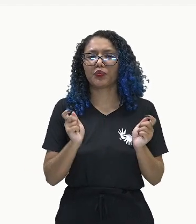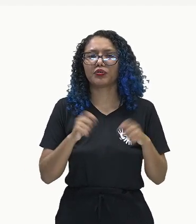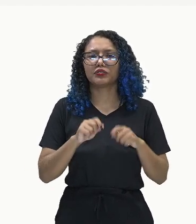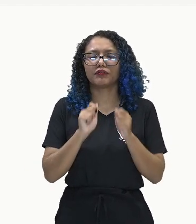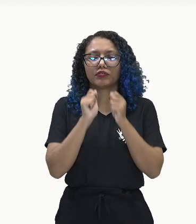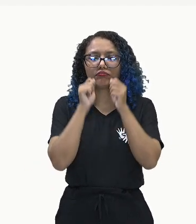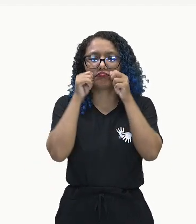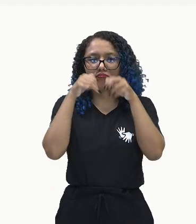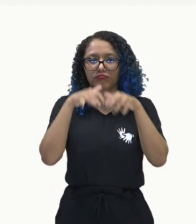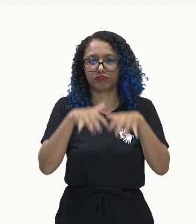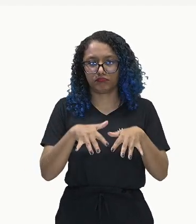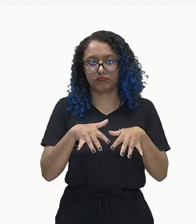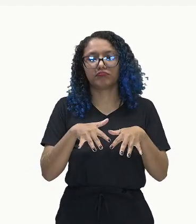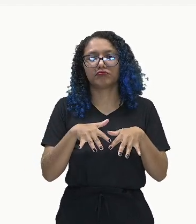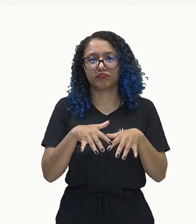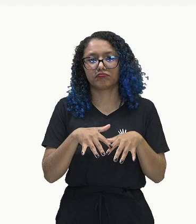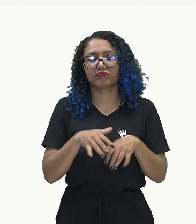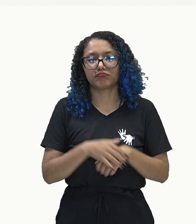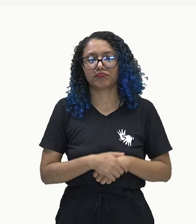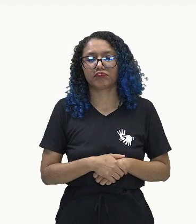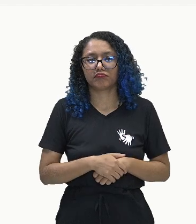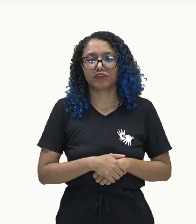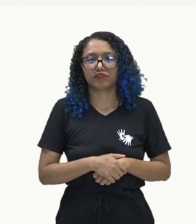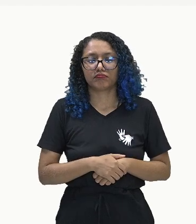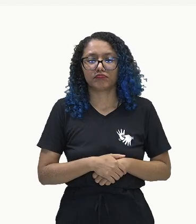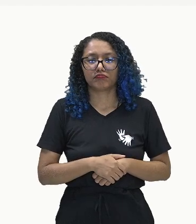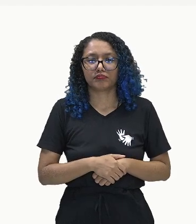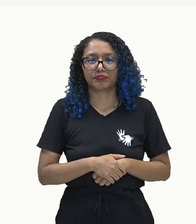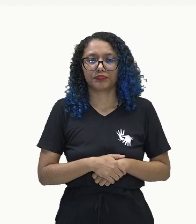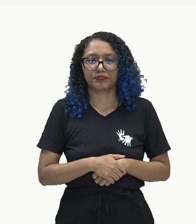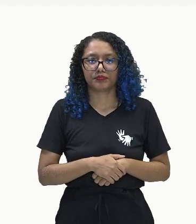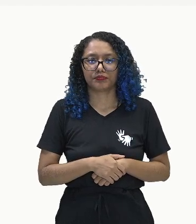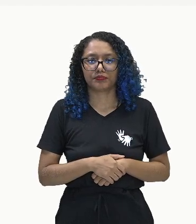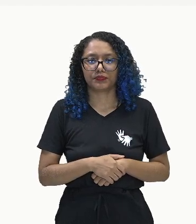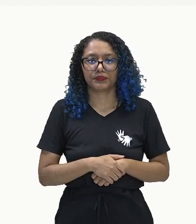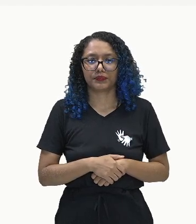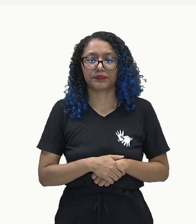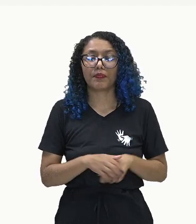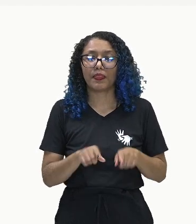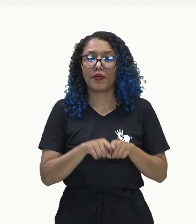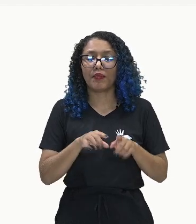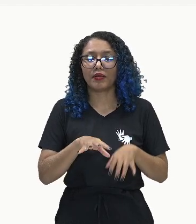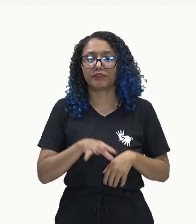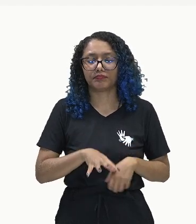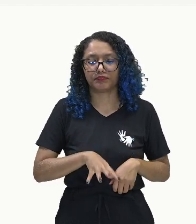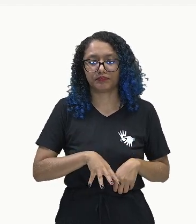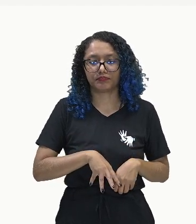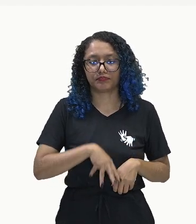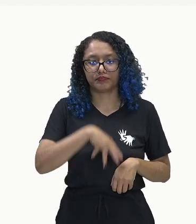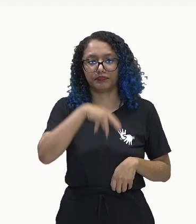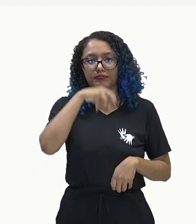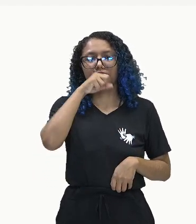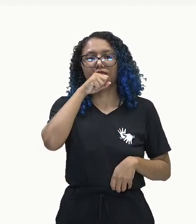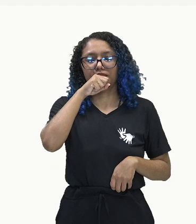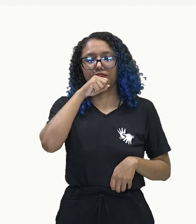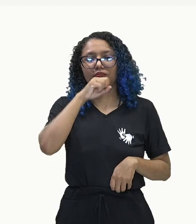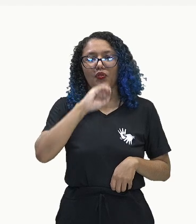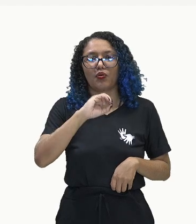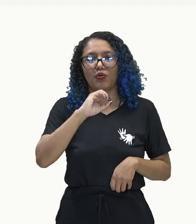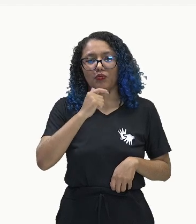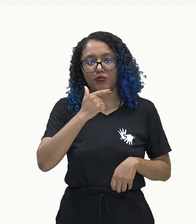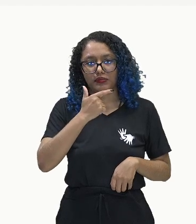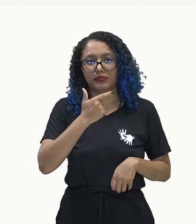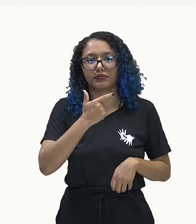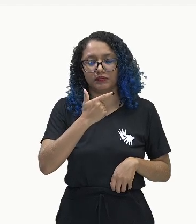ali ou excretas para o meio externo e também no momento da inspiração vai obter o gás